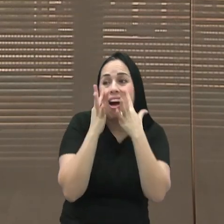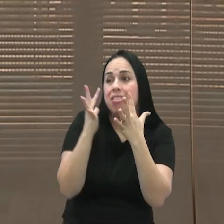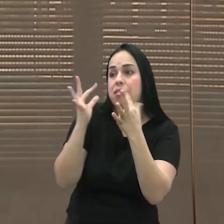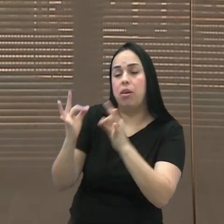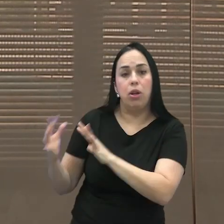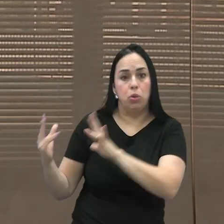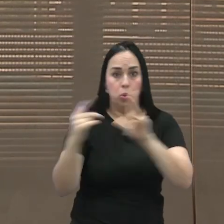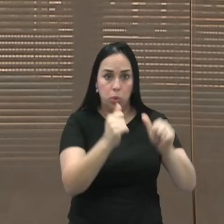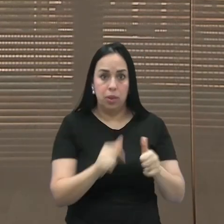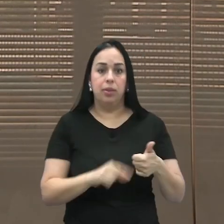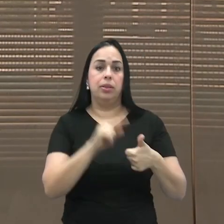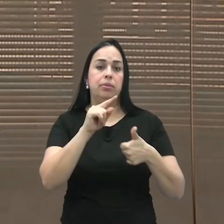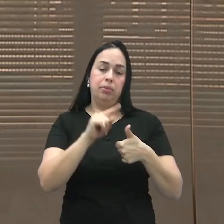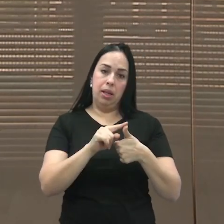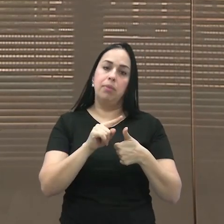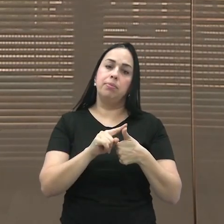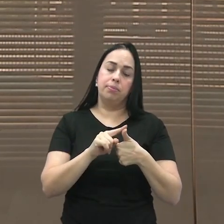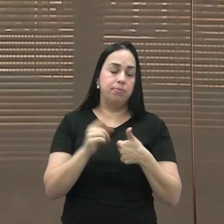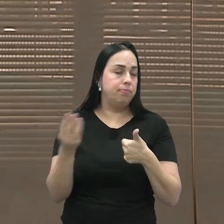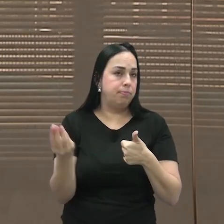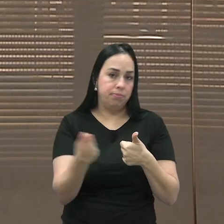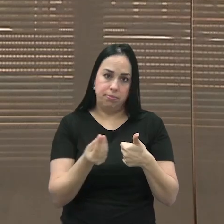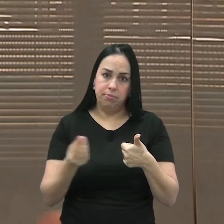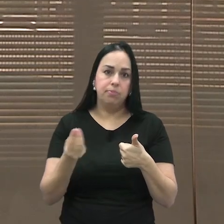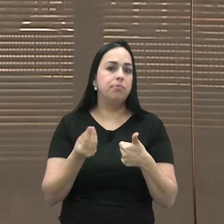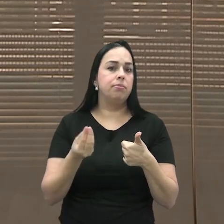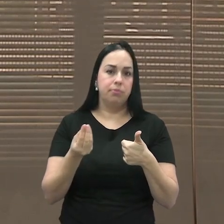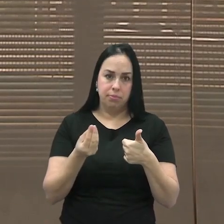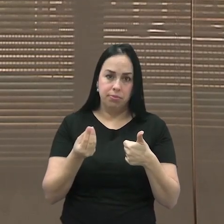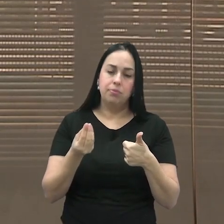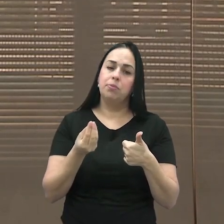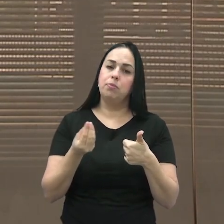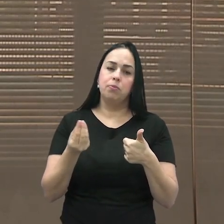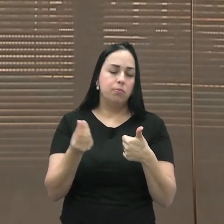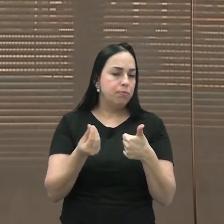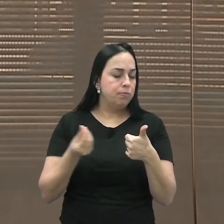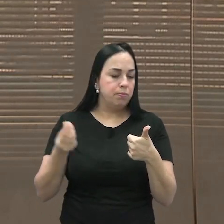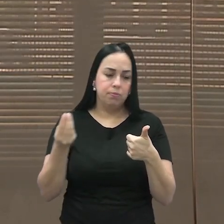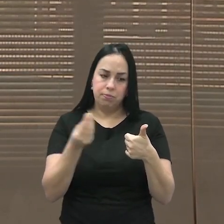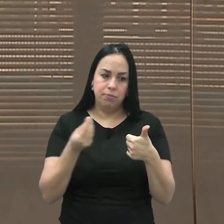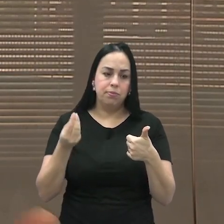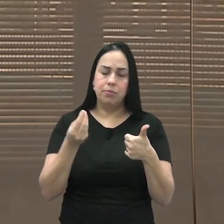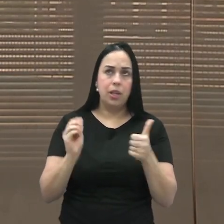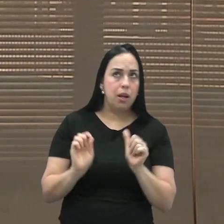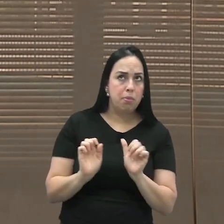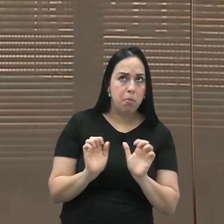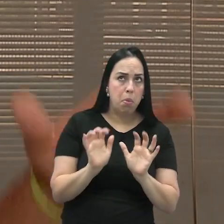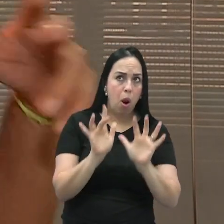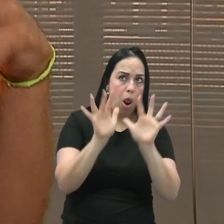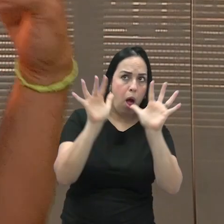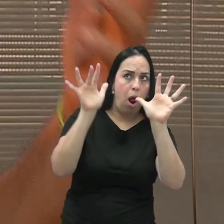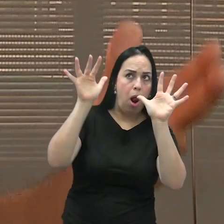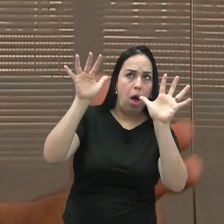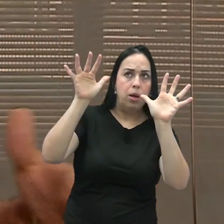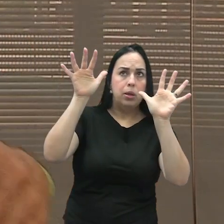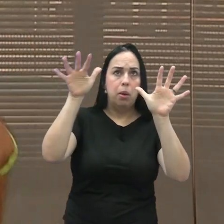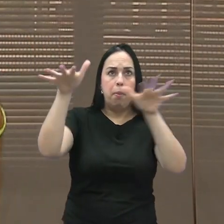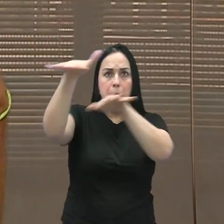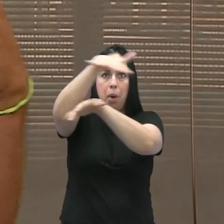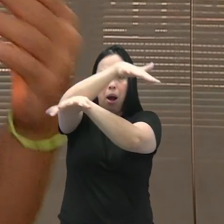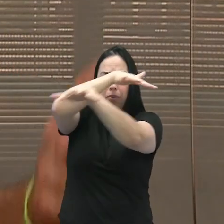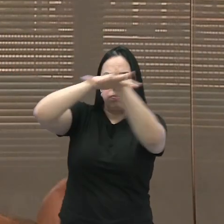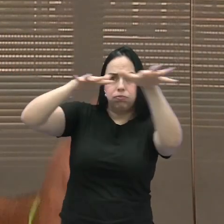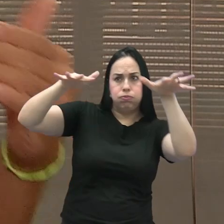variáveis. Tem a questão da sazonalidade, né, que muda, né, a dispersão atmosférica, muda